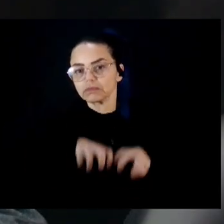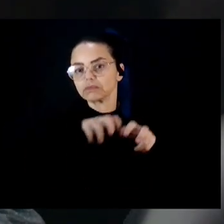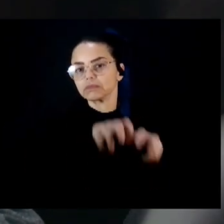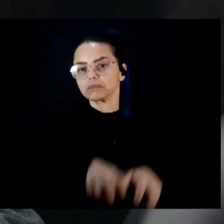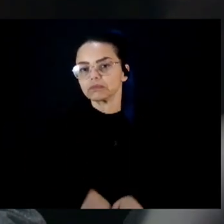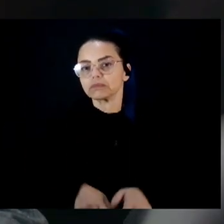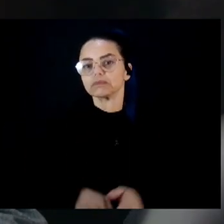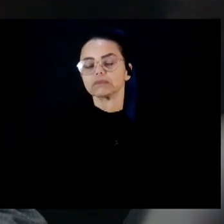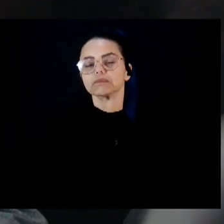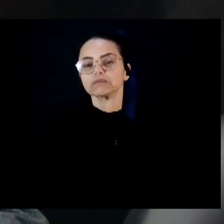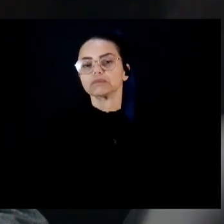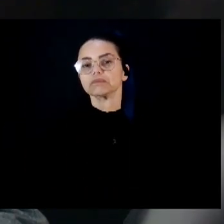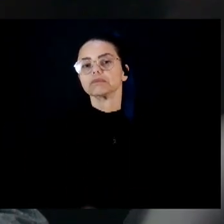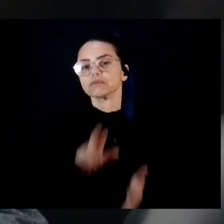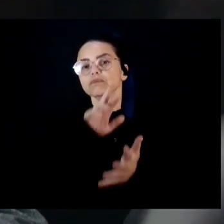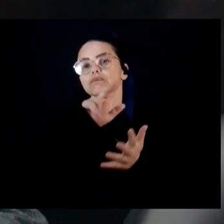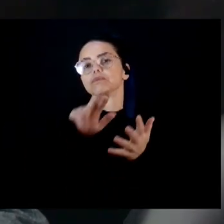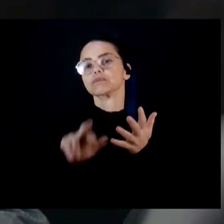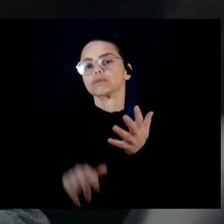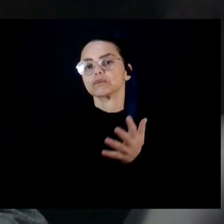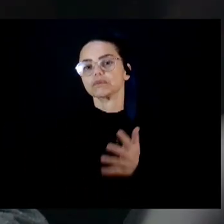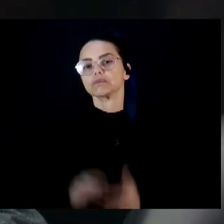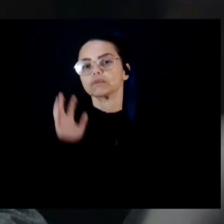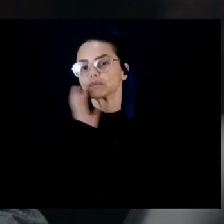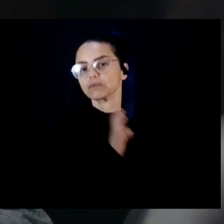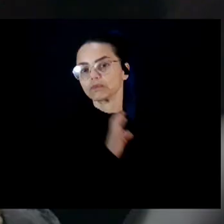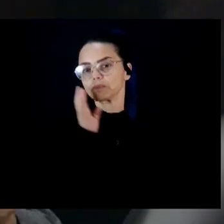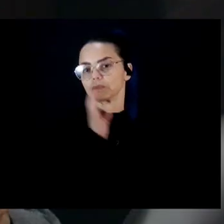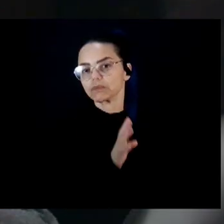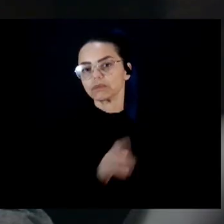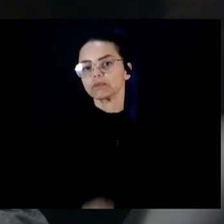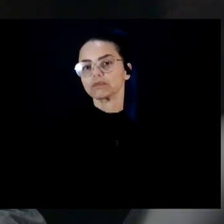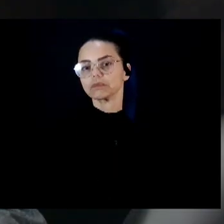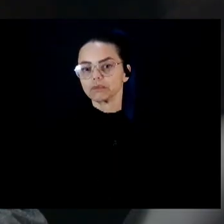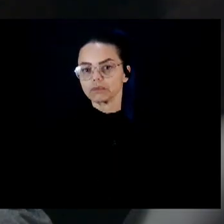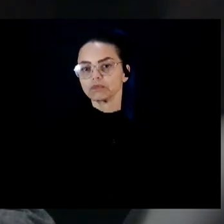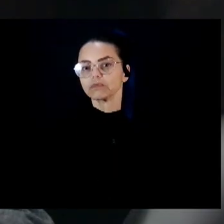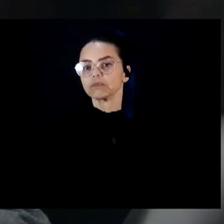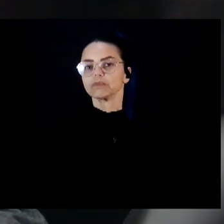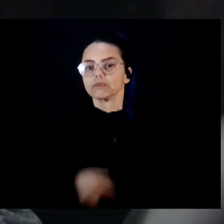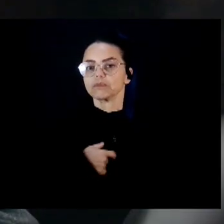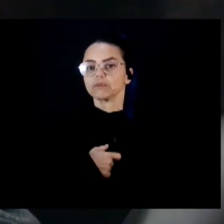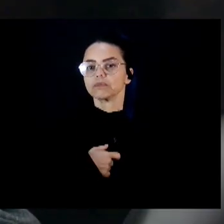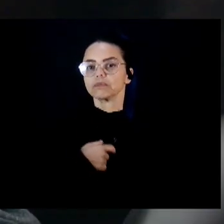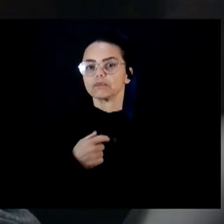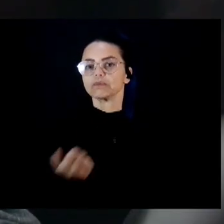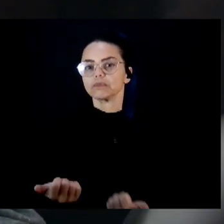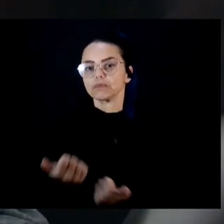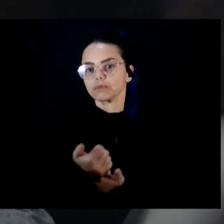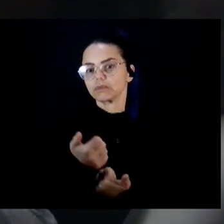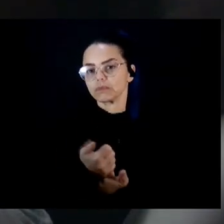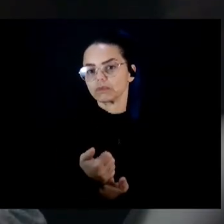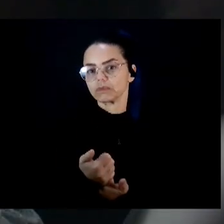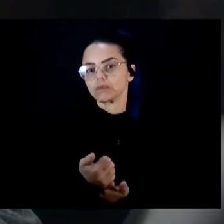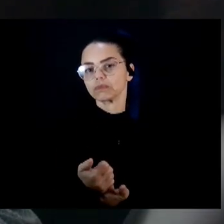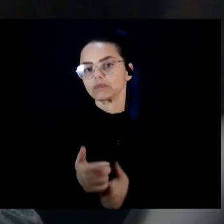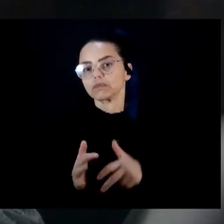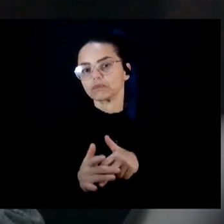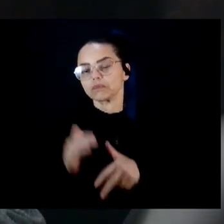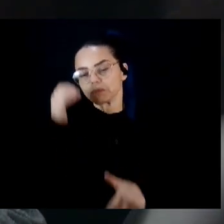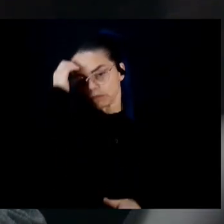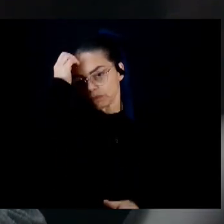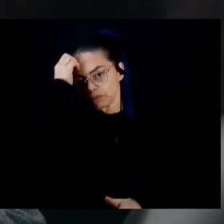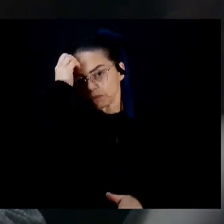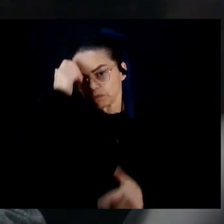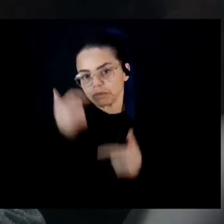absurda, então a gente tem muita coisa legal, a gente pode colocar até de forma de substituição para os pacientes. E o trabalho em conjunto,